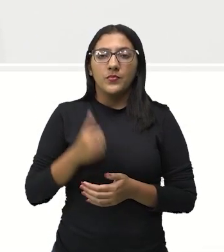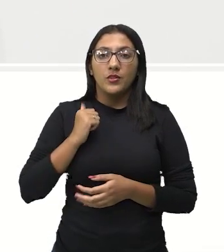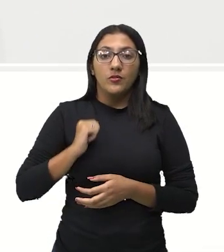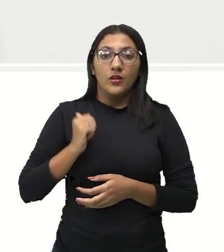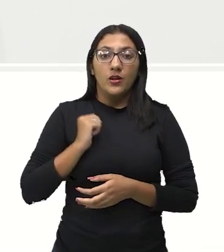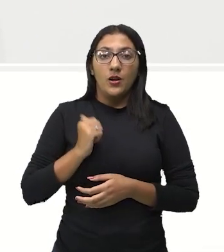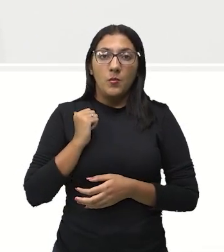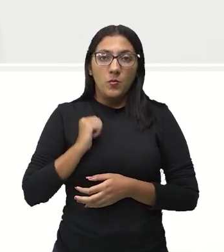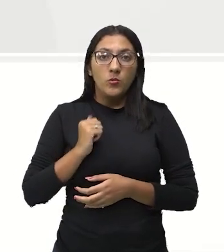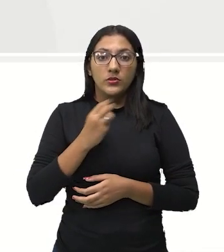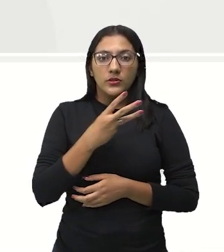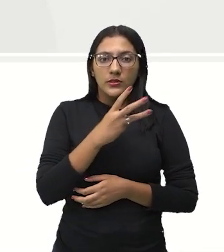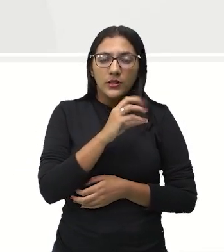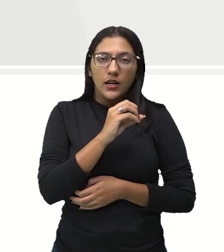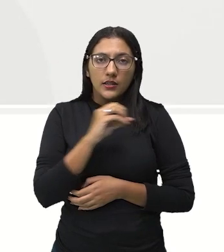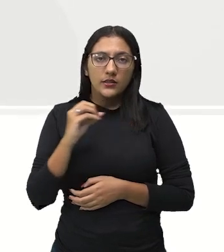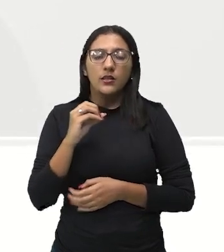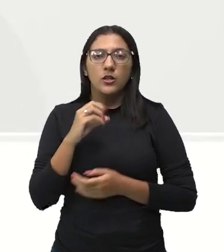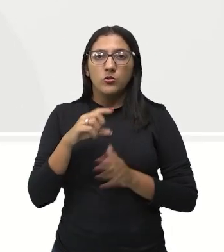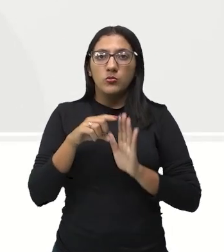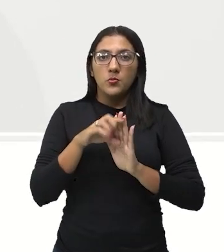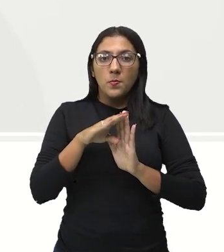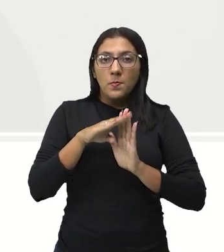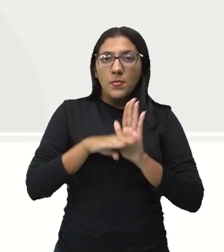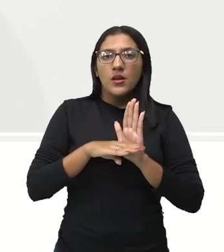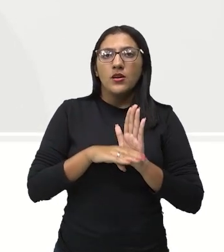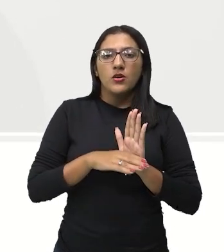bolsa menos o desconto, tá legal? Você vai ter